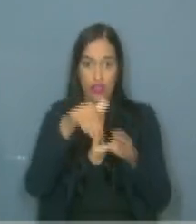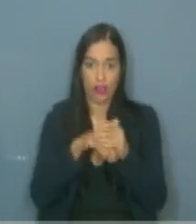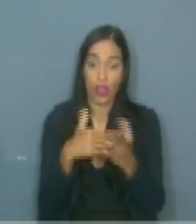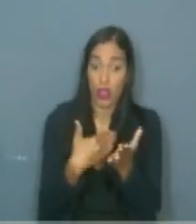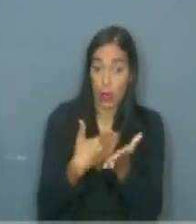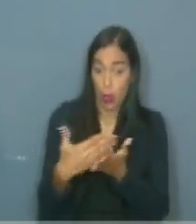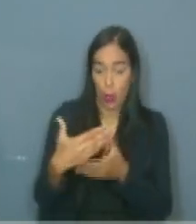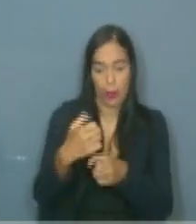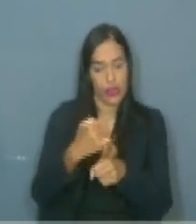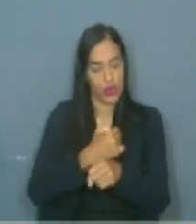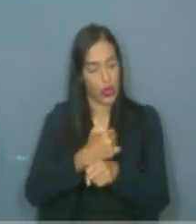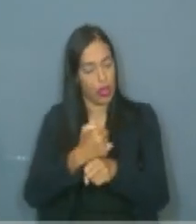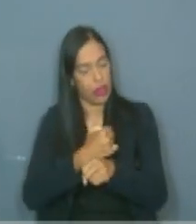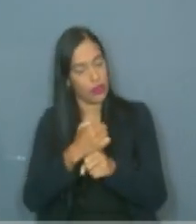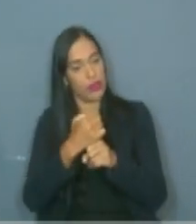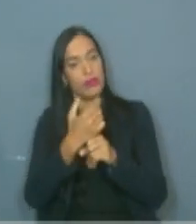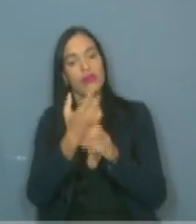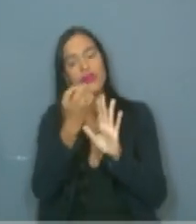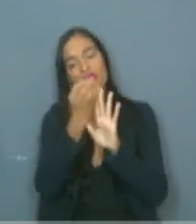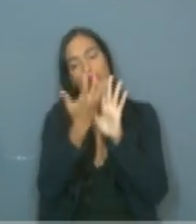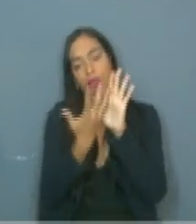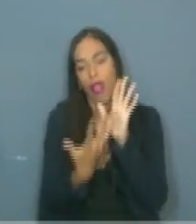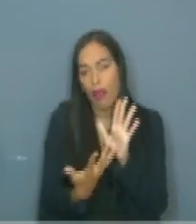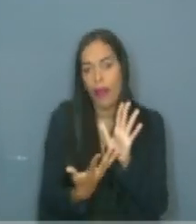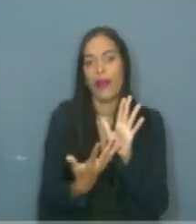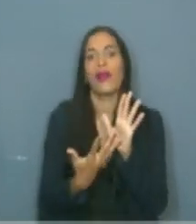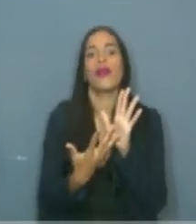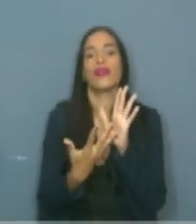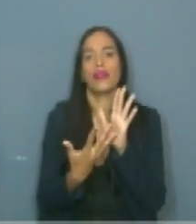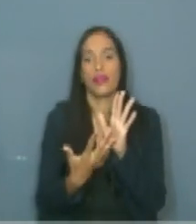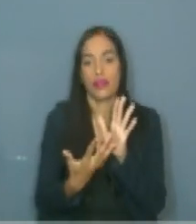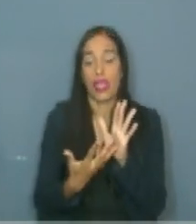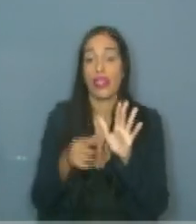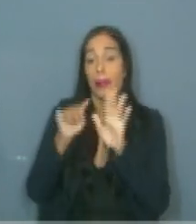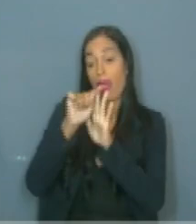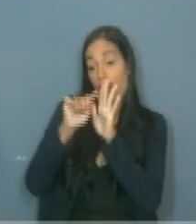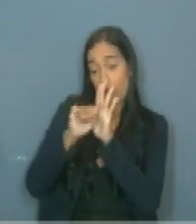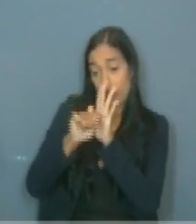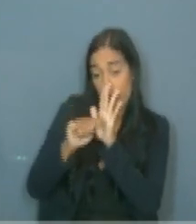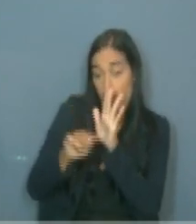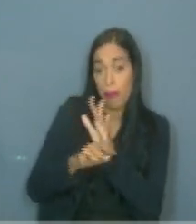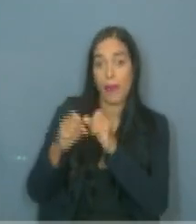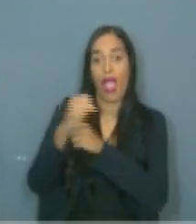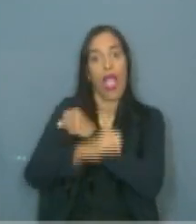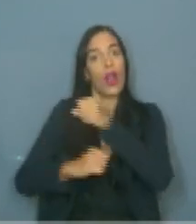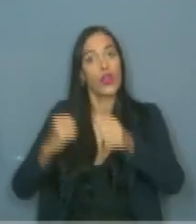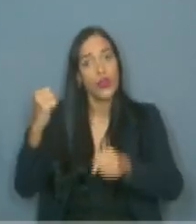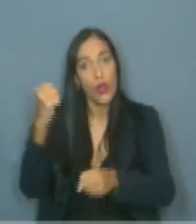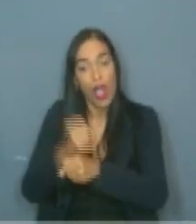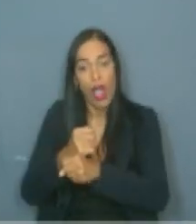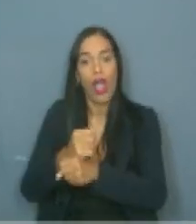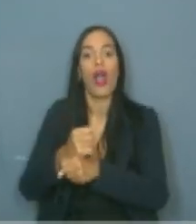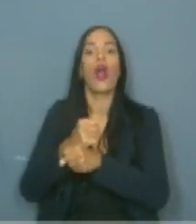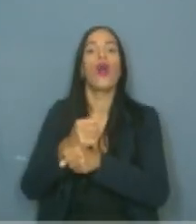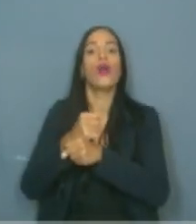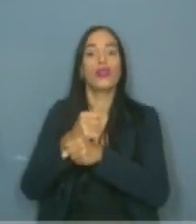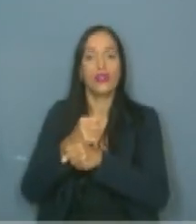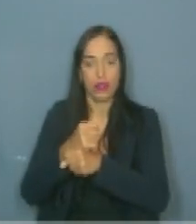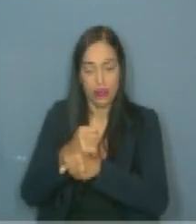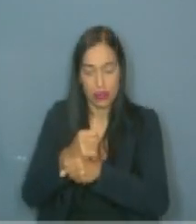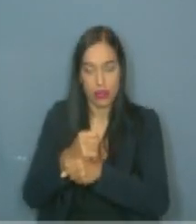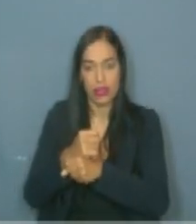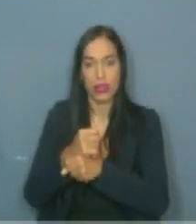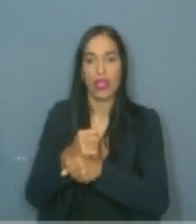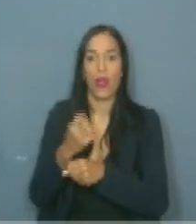ano, que traz diretrizes, tanto quanto o plano plurianual, como o vereador Samuel mesmo falou, que traz um plano de